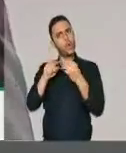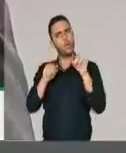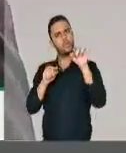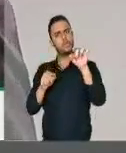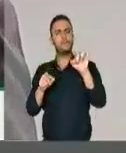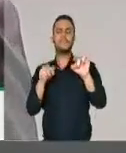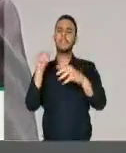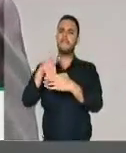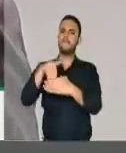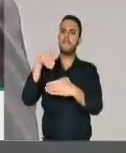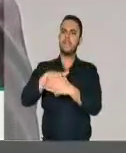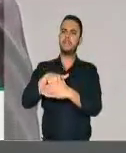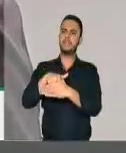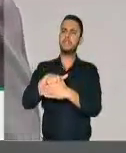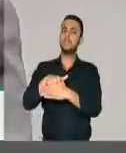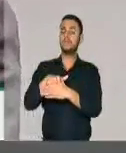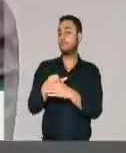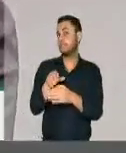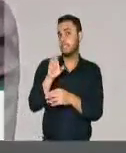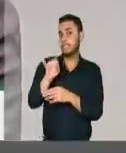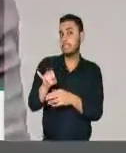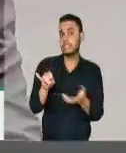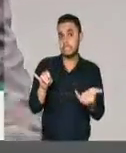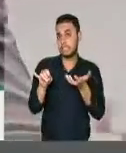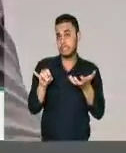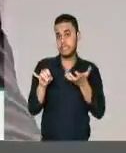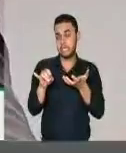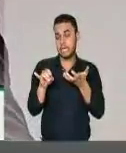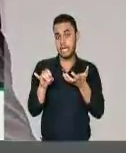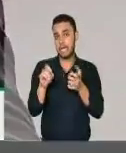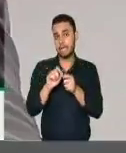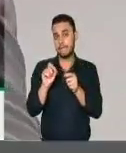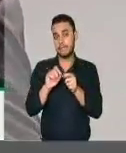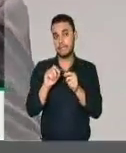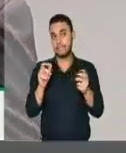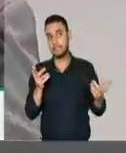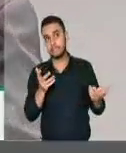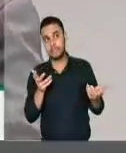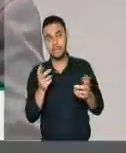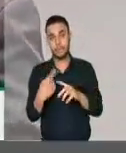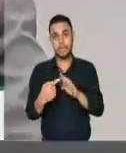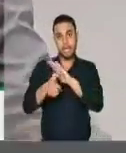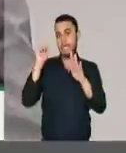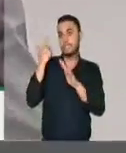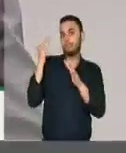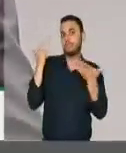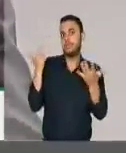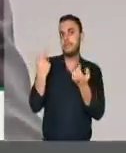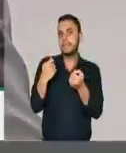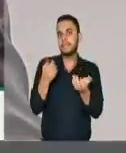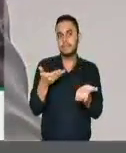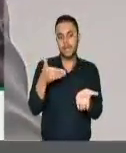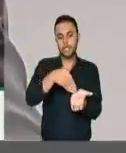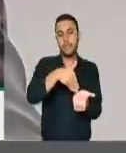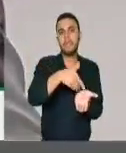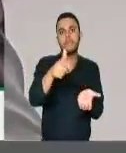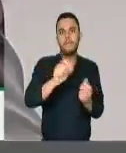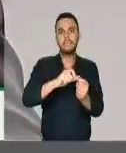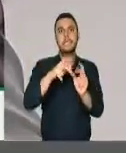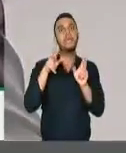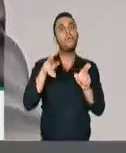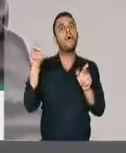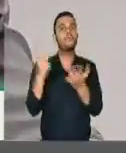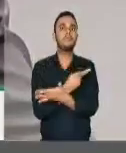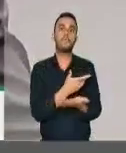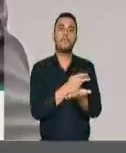essa votação, já que vai fazer similitude, já que não tem algo que aconteceu, seja feita no mínimo da mesma forma que foi